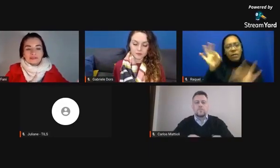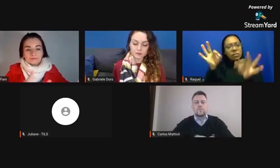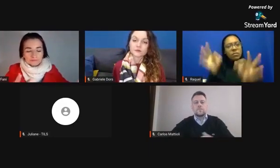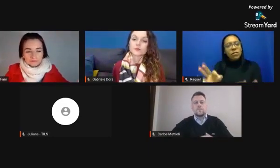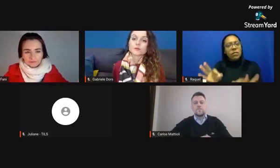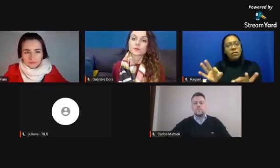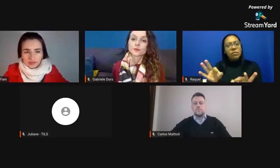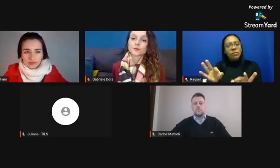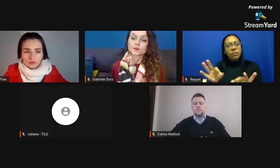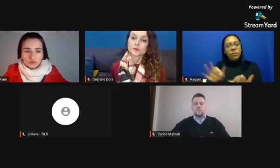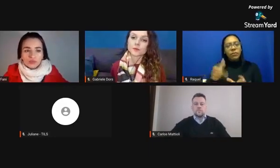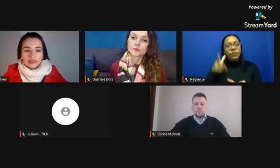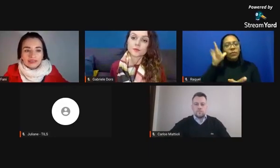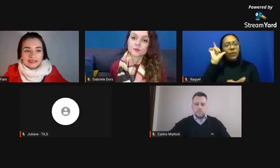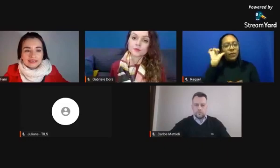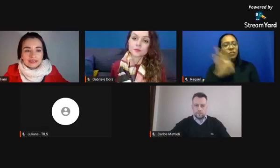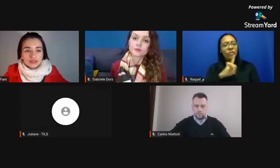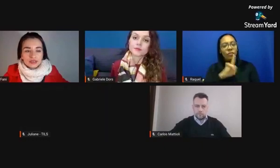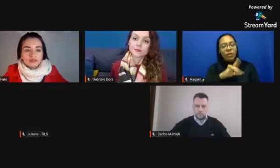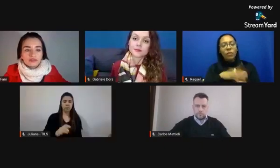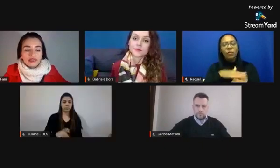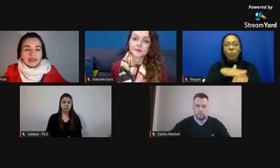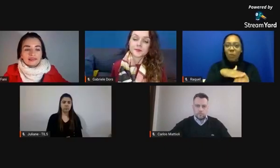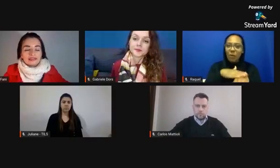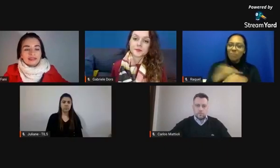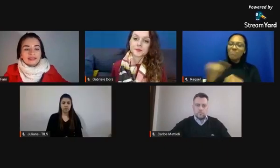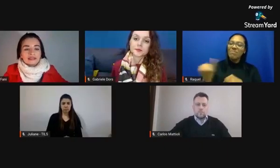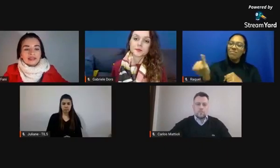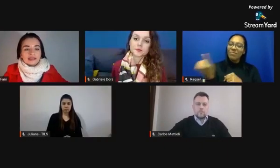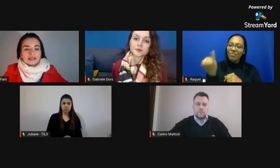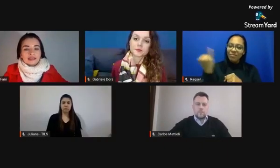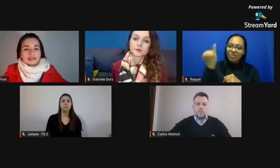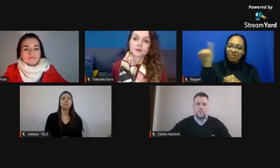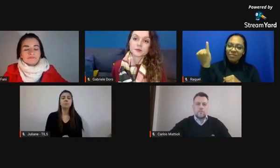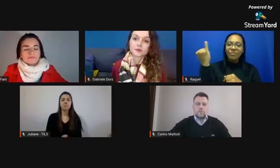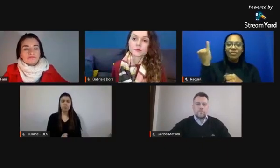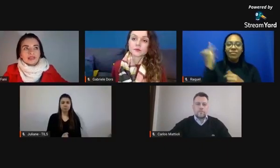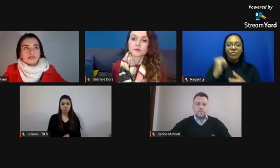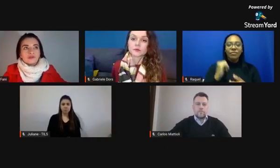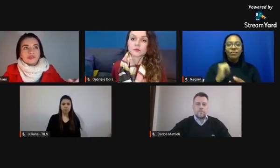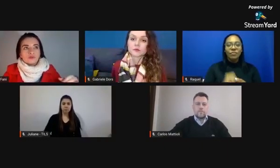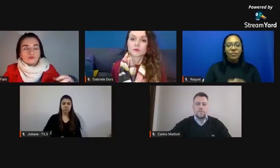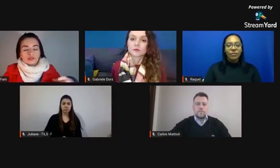uma conversa muito rica nesse sentido,